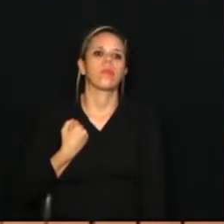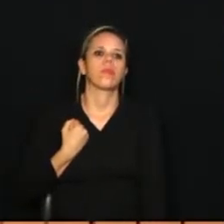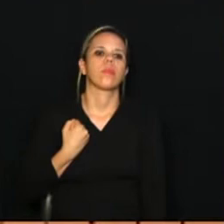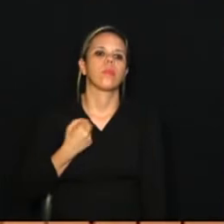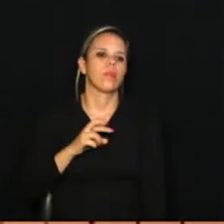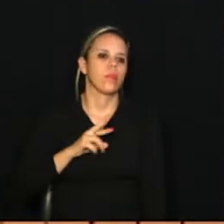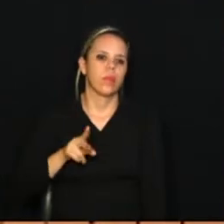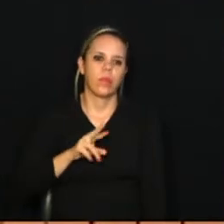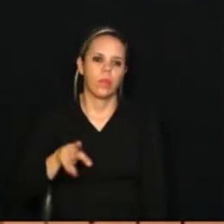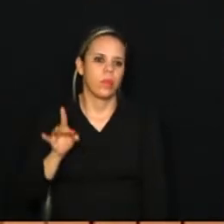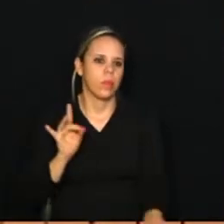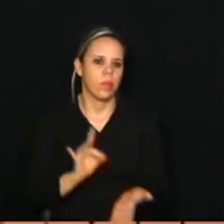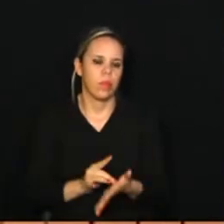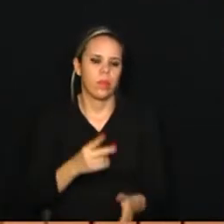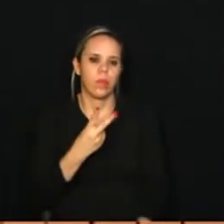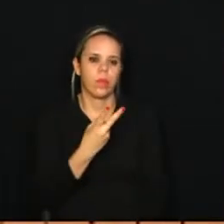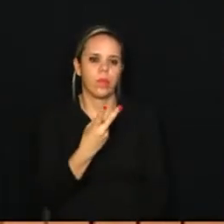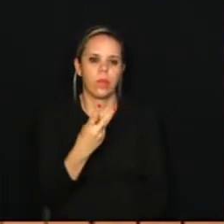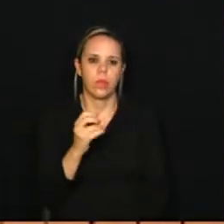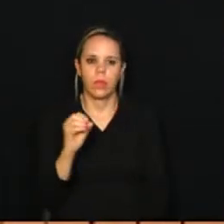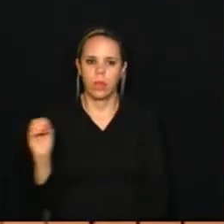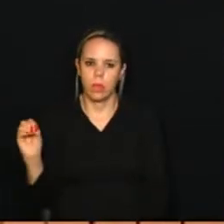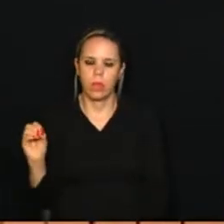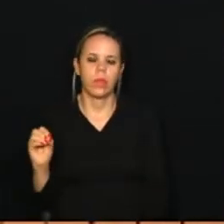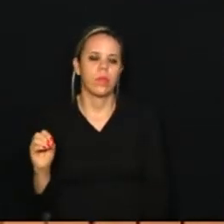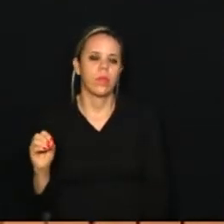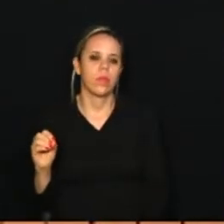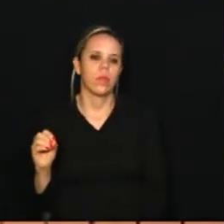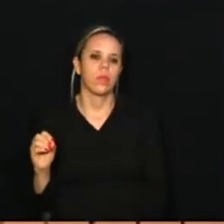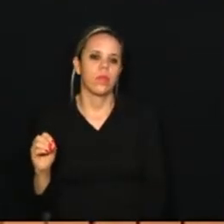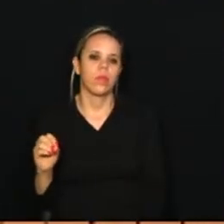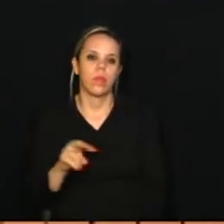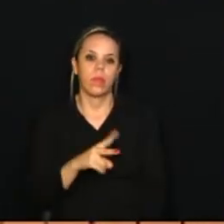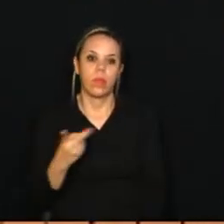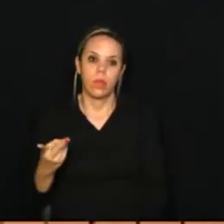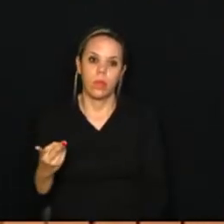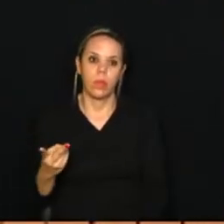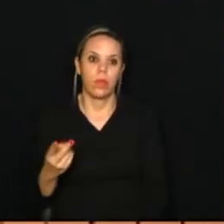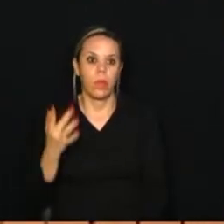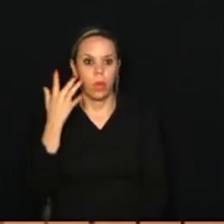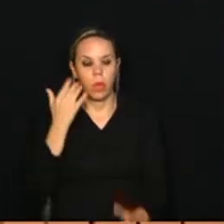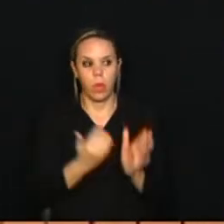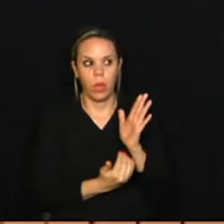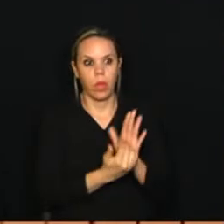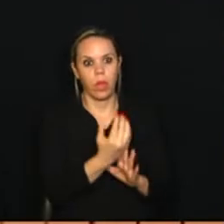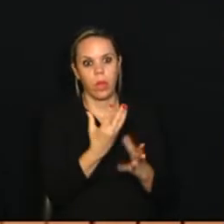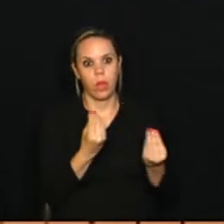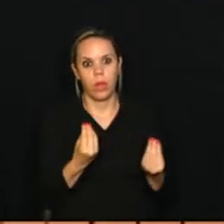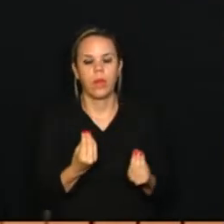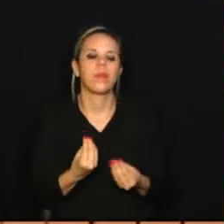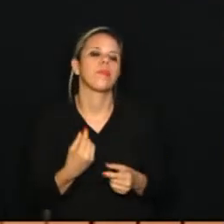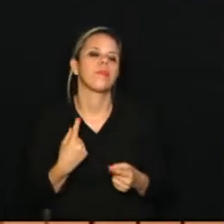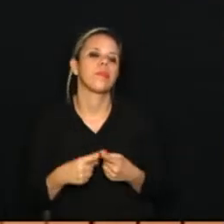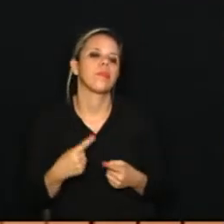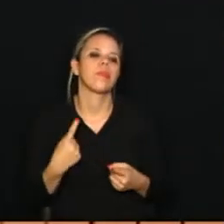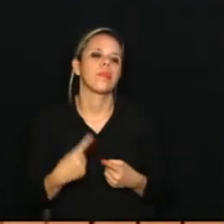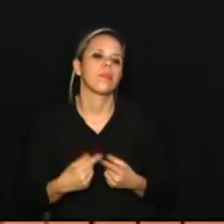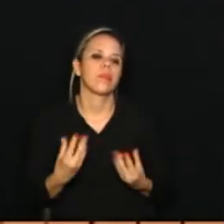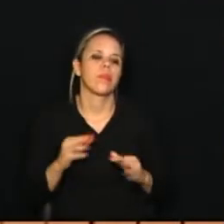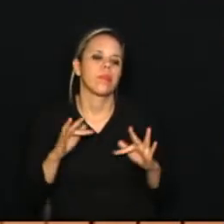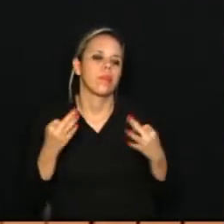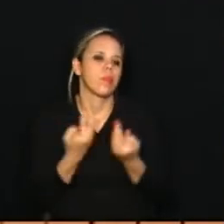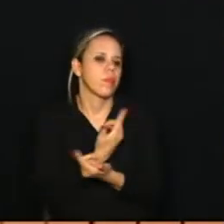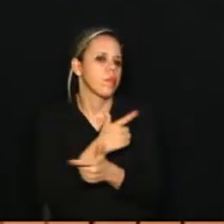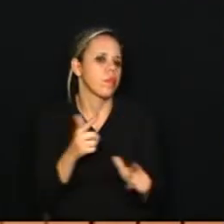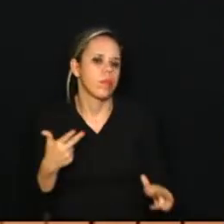não é real, né, de 2.000, eu acho que, pelo contrário, deve aumentar muito, porque muitos pais não têm